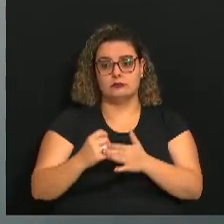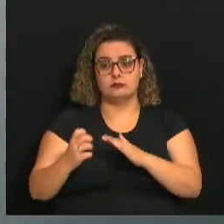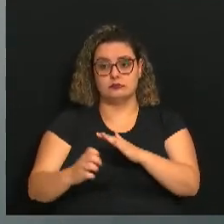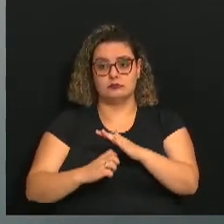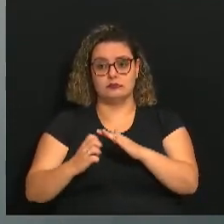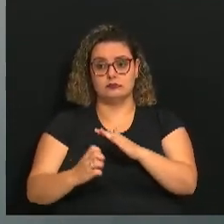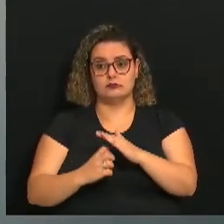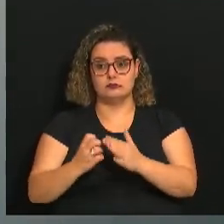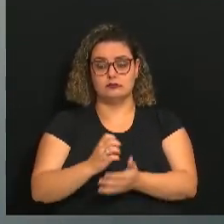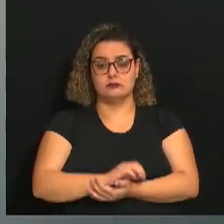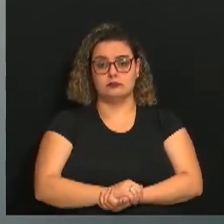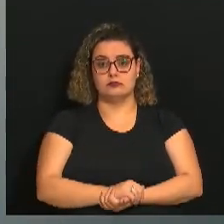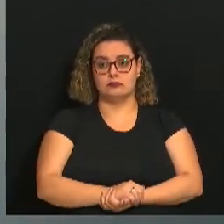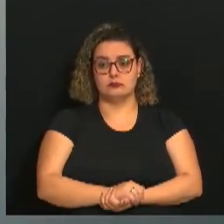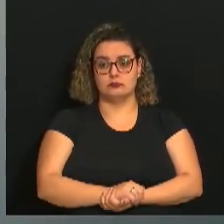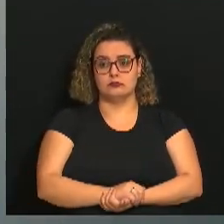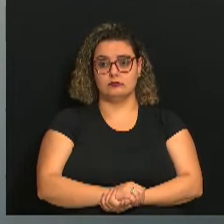teria